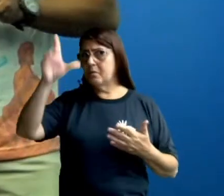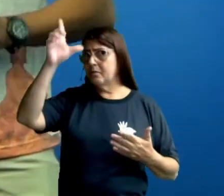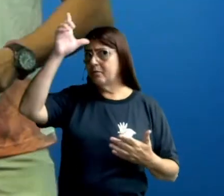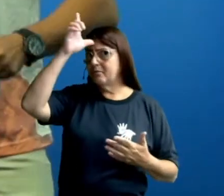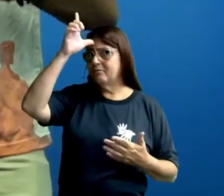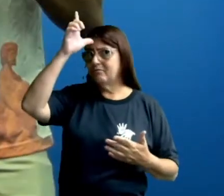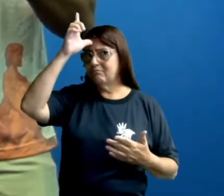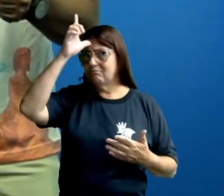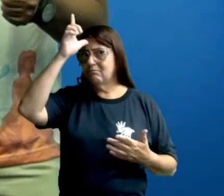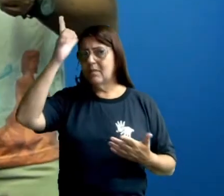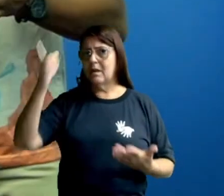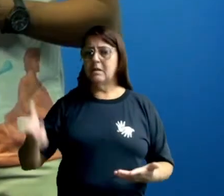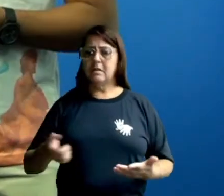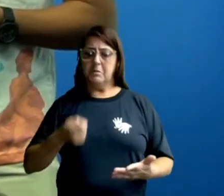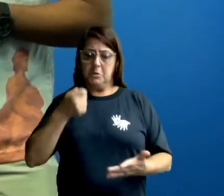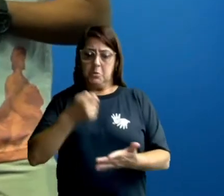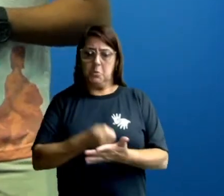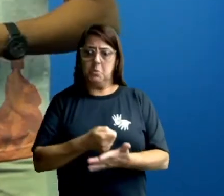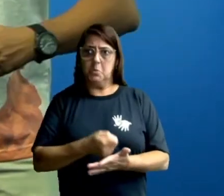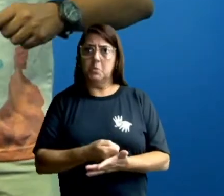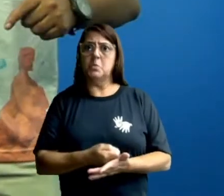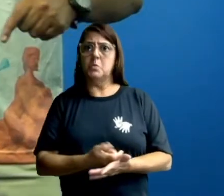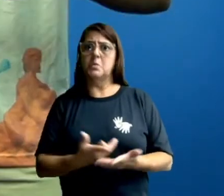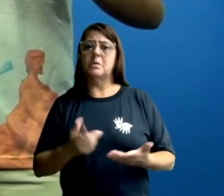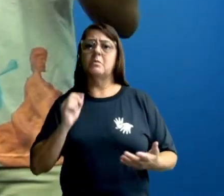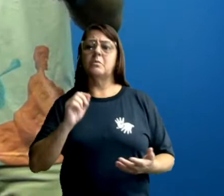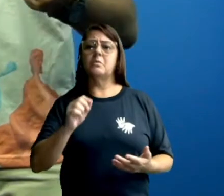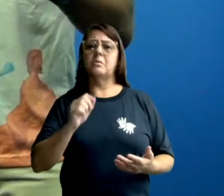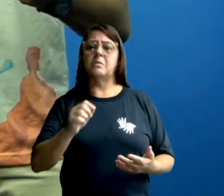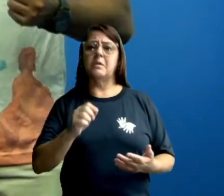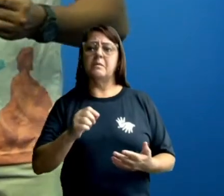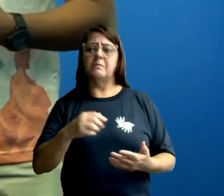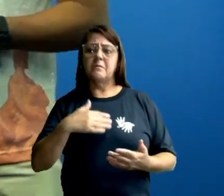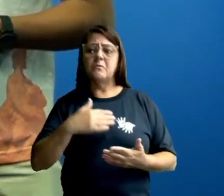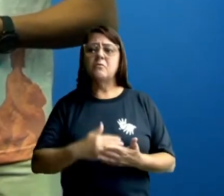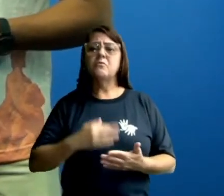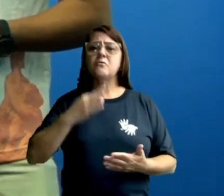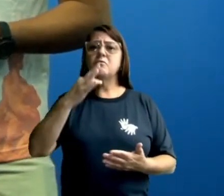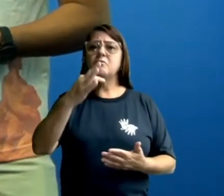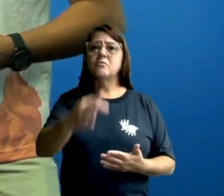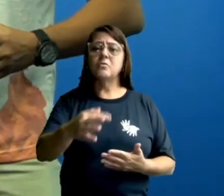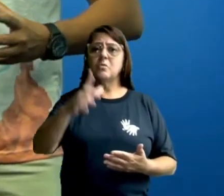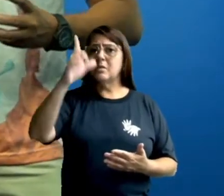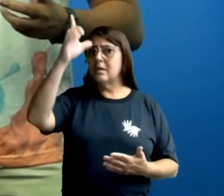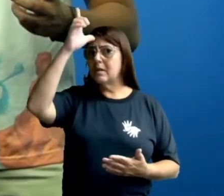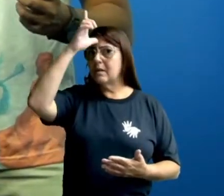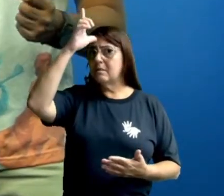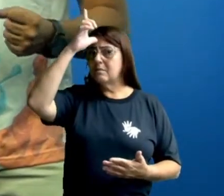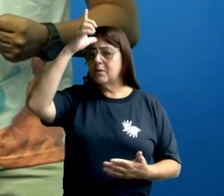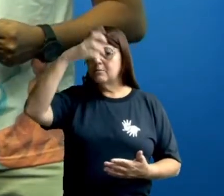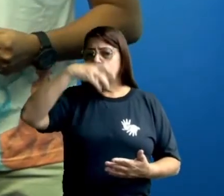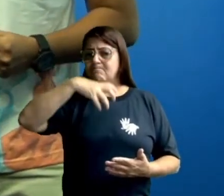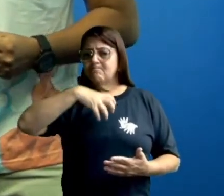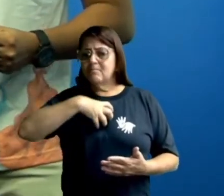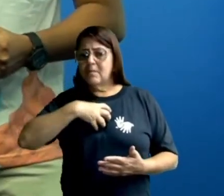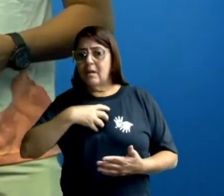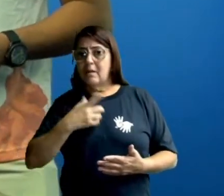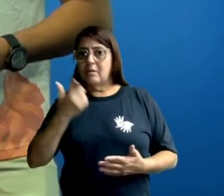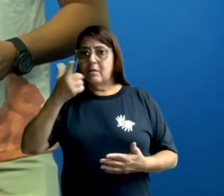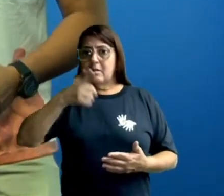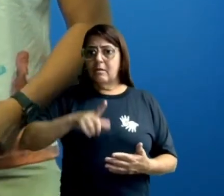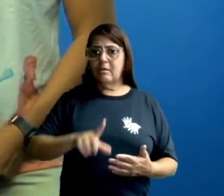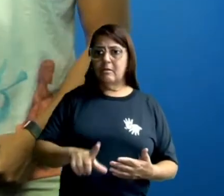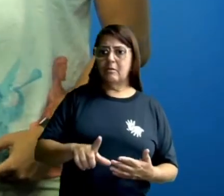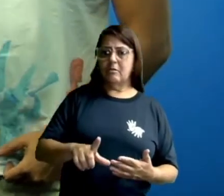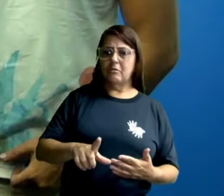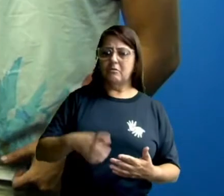Alemanha, duras sanções, o que levará posteriormente à Alemanha um sentimento de revanchismo,